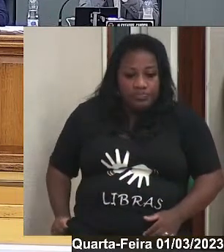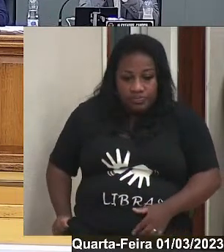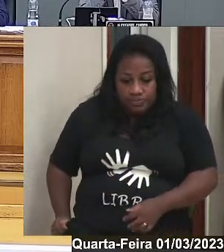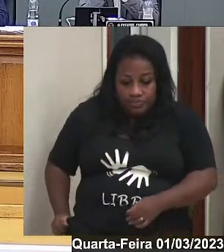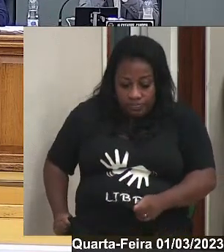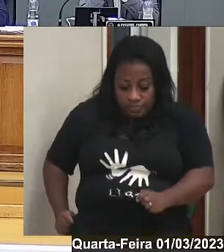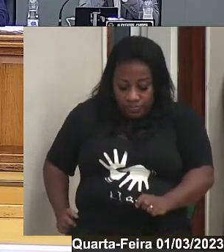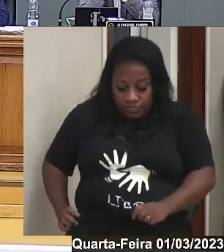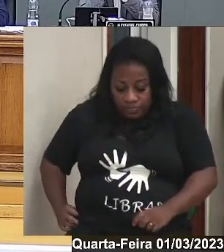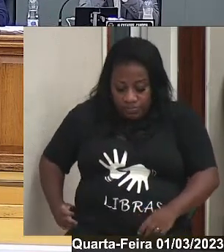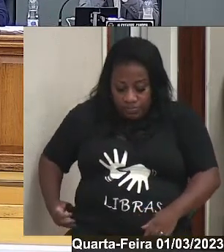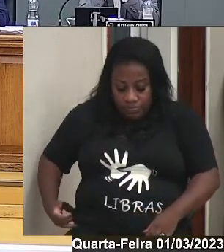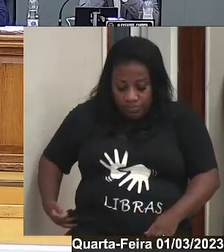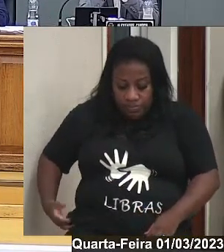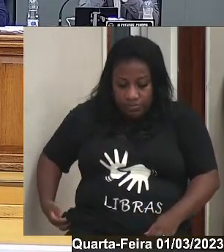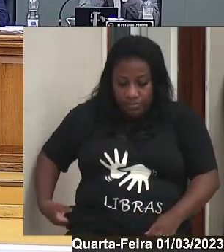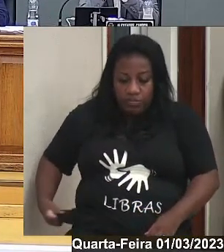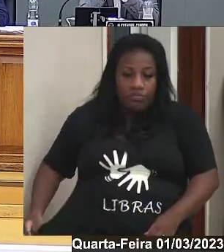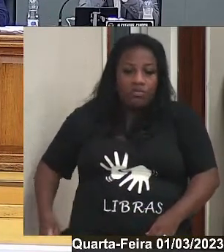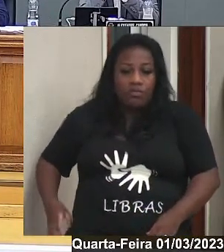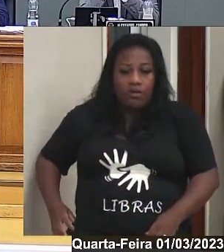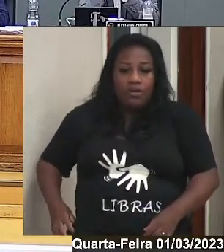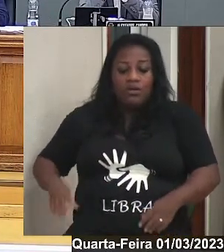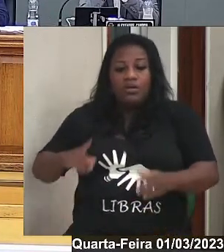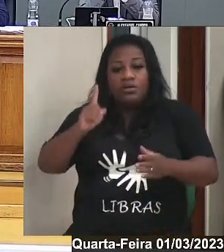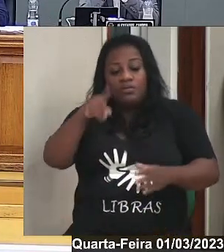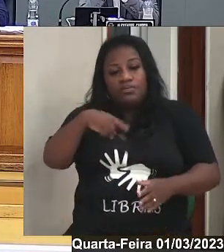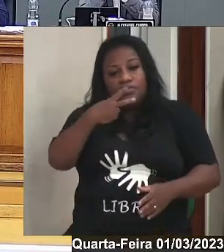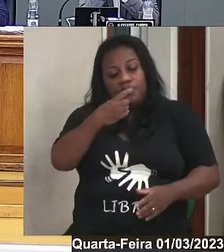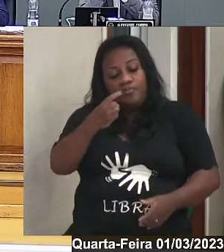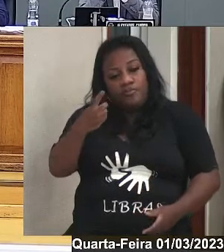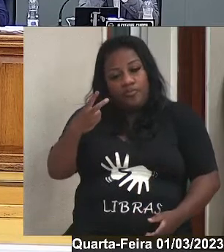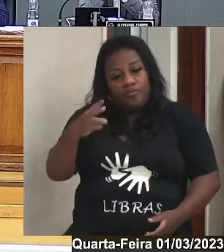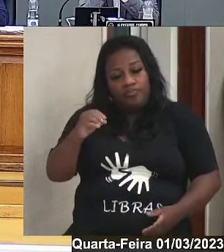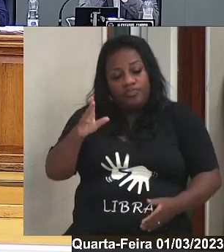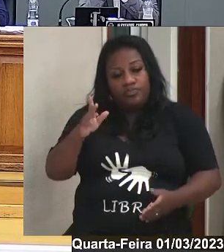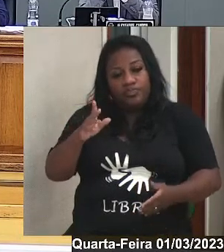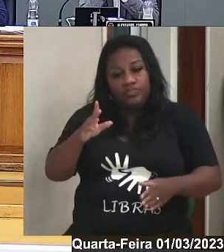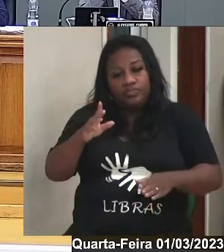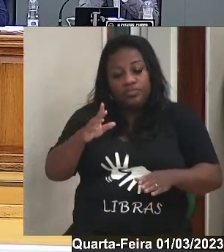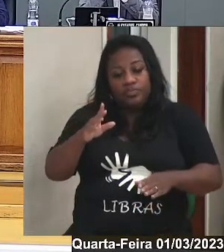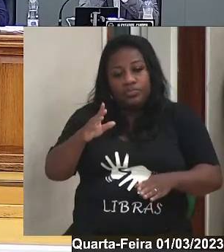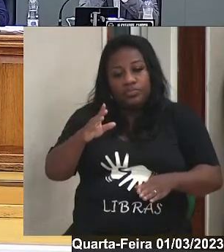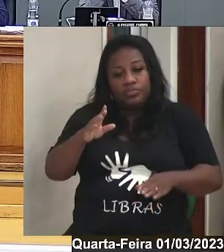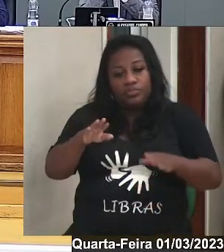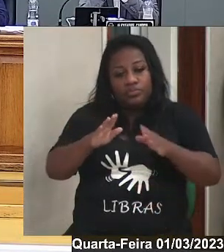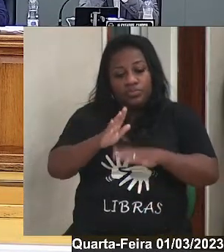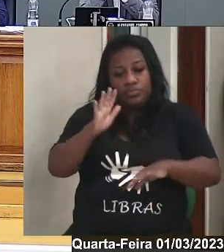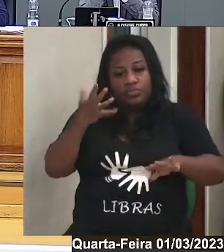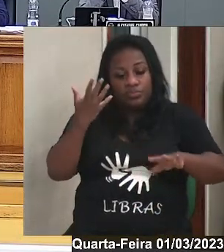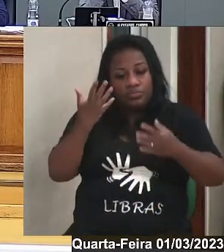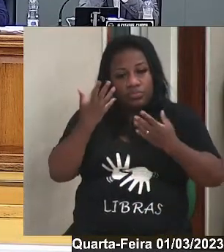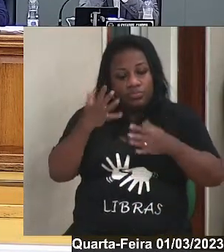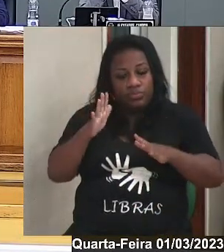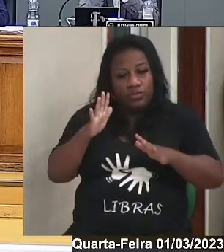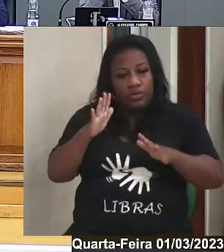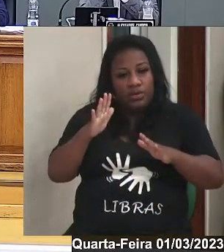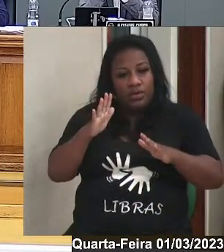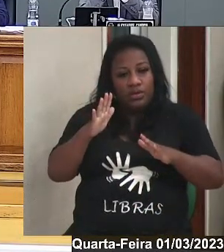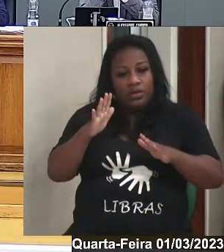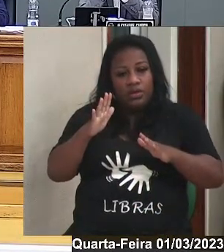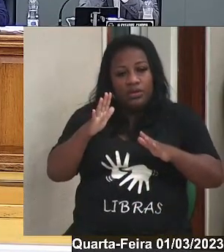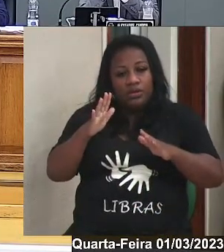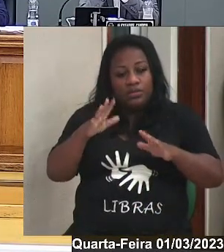Solicito ao senhor secretário que faça a leitura da moção de aplausos e congratulações número 9/2023. Moção de aplausos